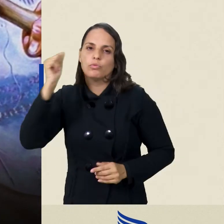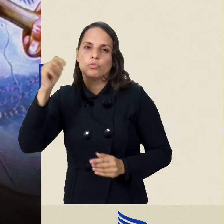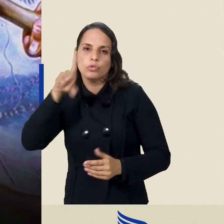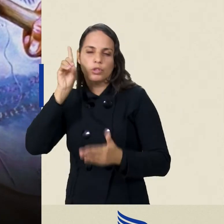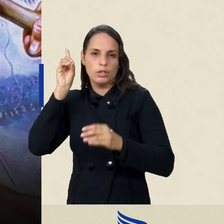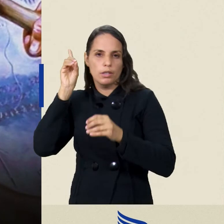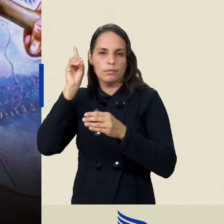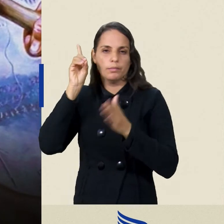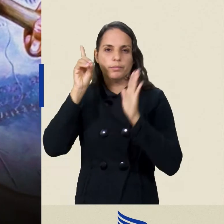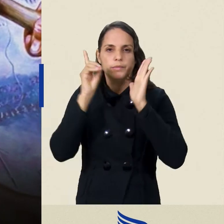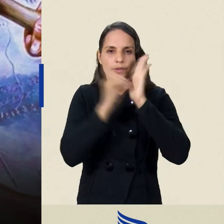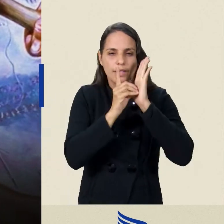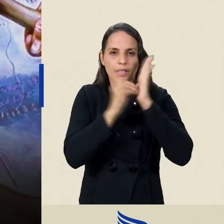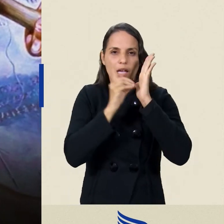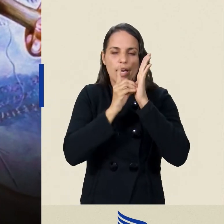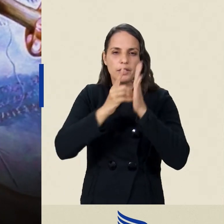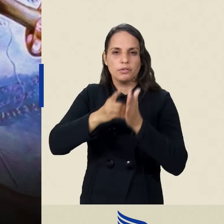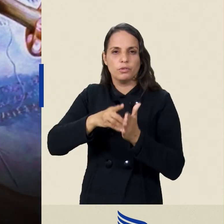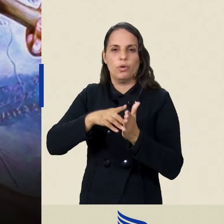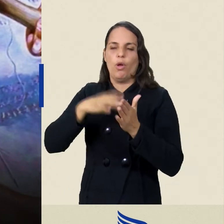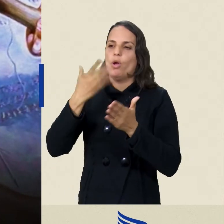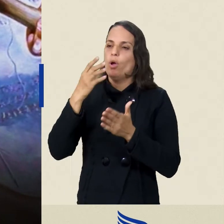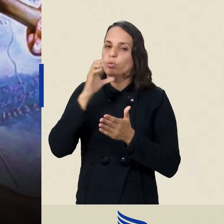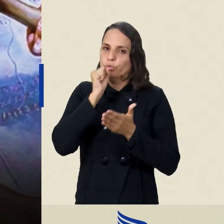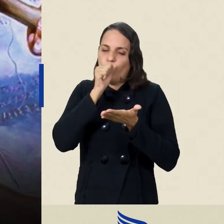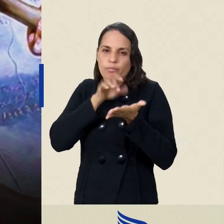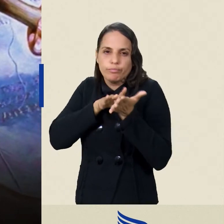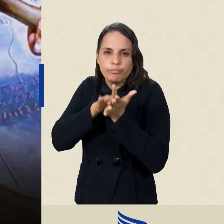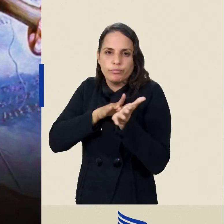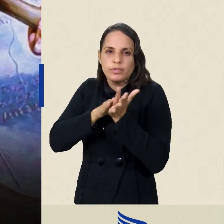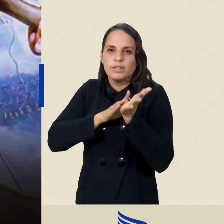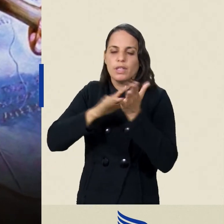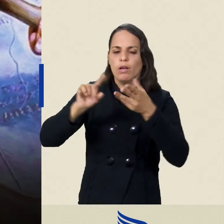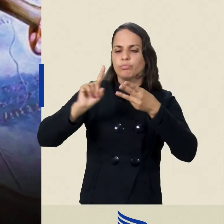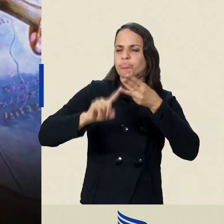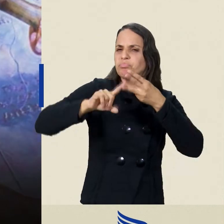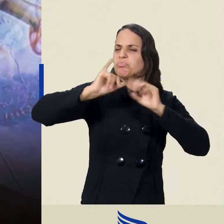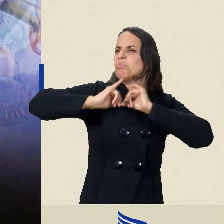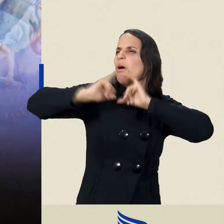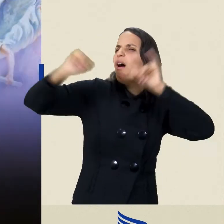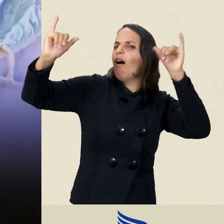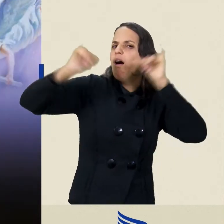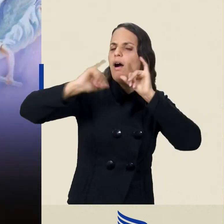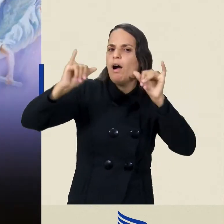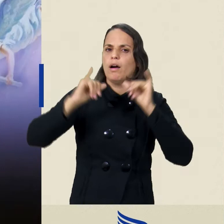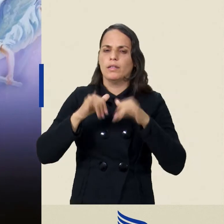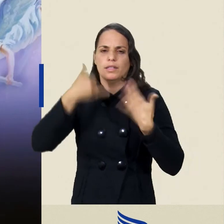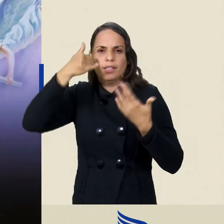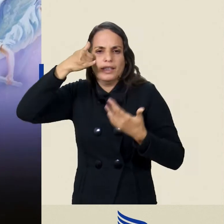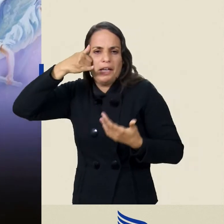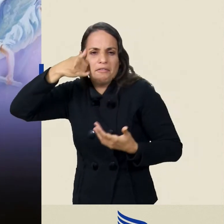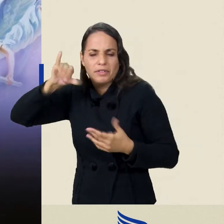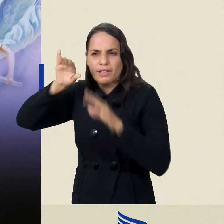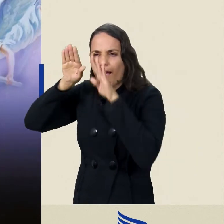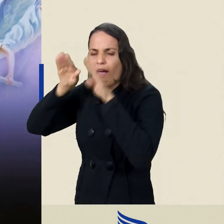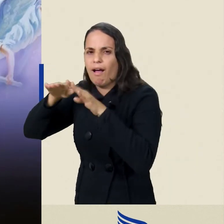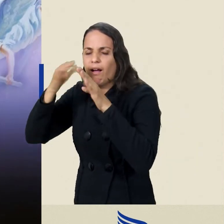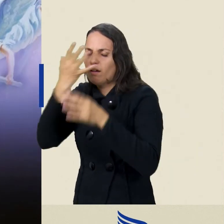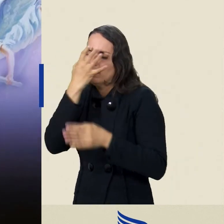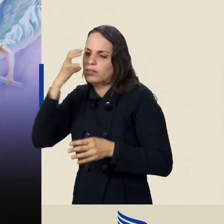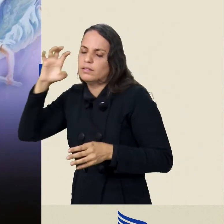falso sábado e o alto clamor do terceiro anjo advertir os homens contra a adoração da besta e de sua